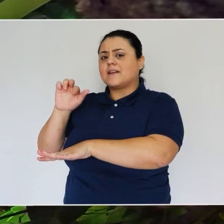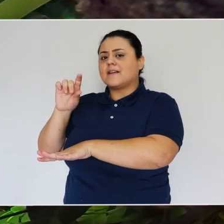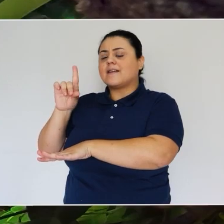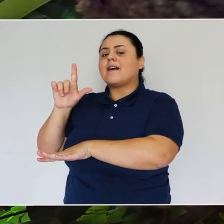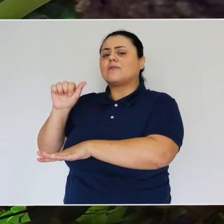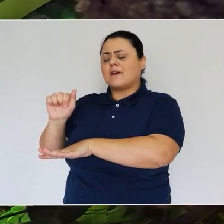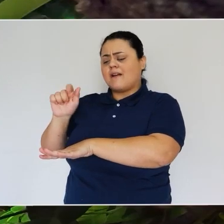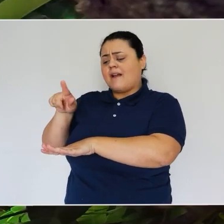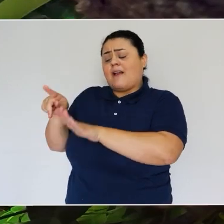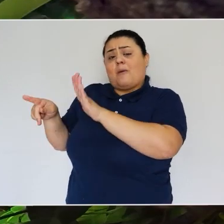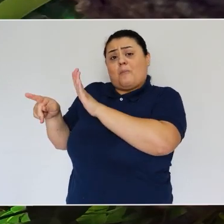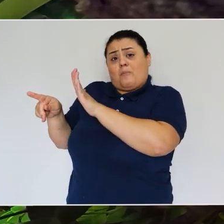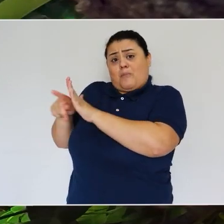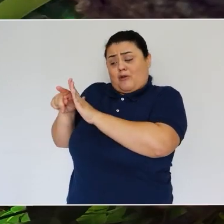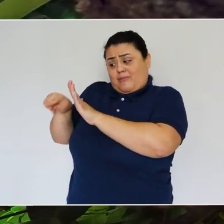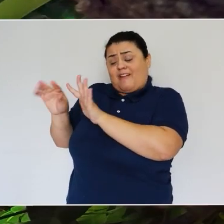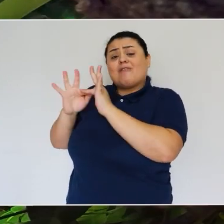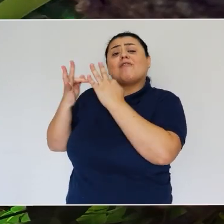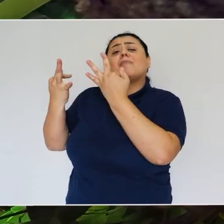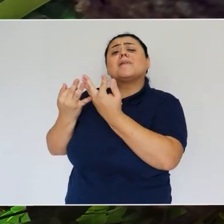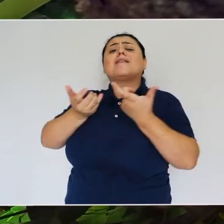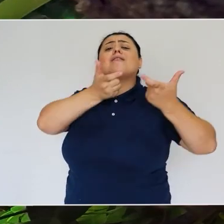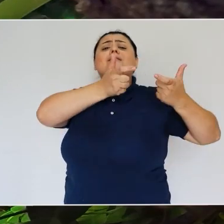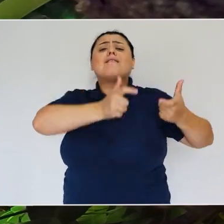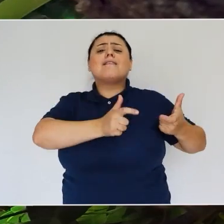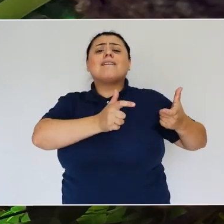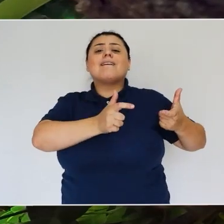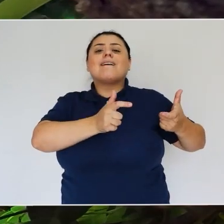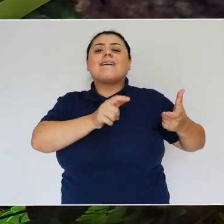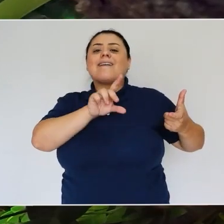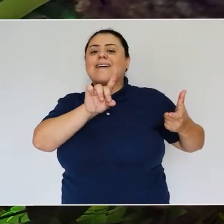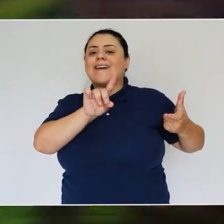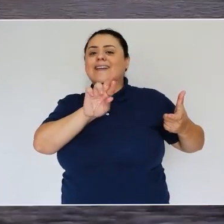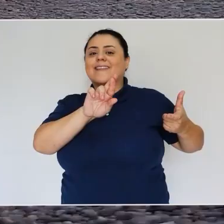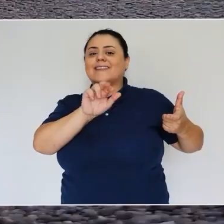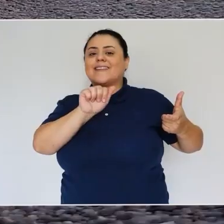lagarto varano das famílias que incluem o dragão de Komodo.